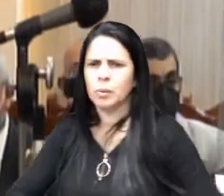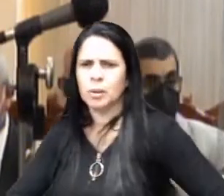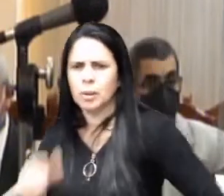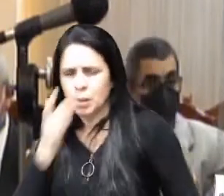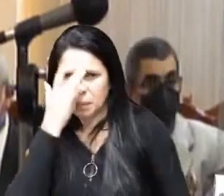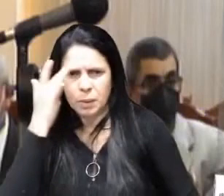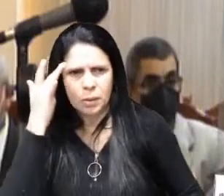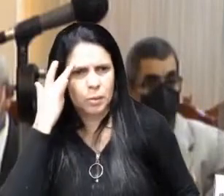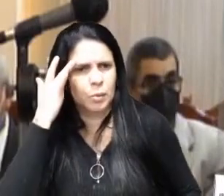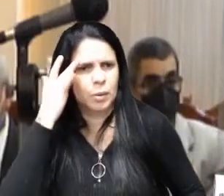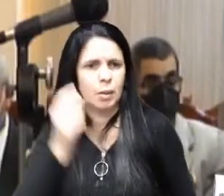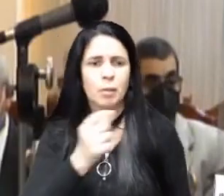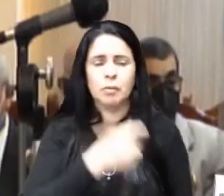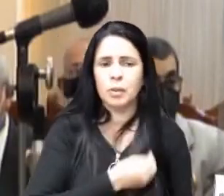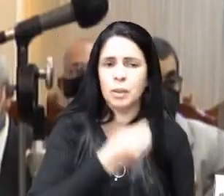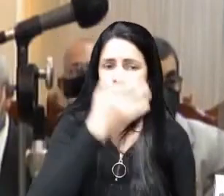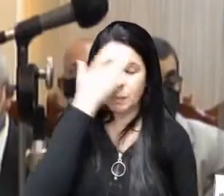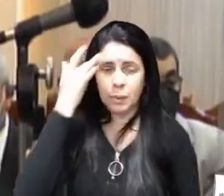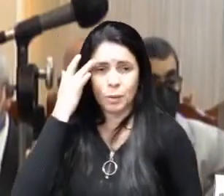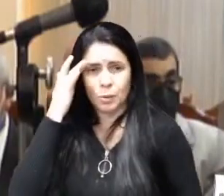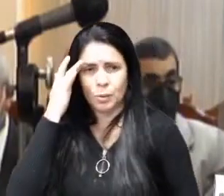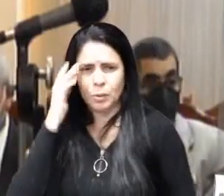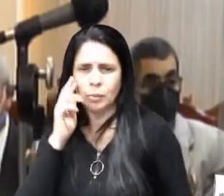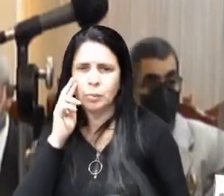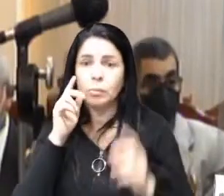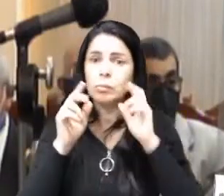aquele olhar de juiz